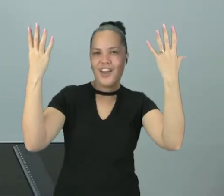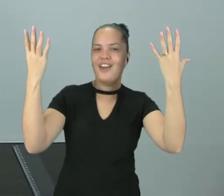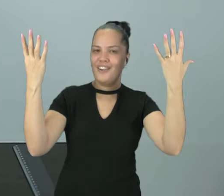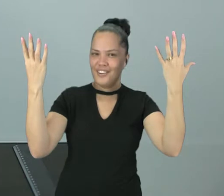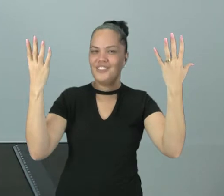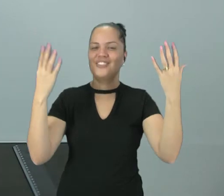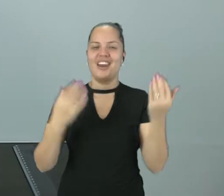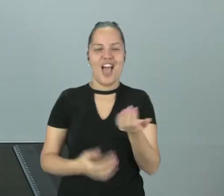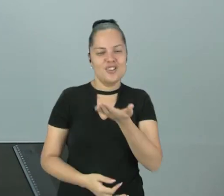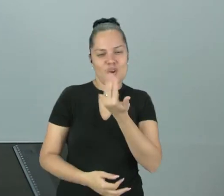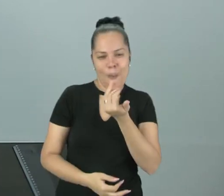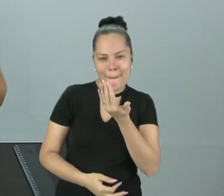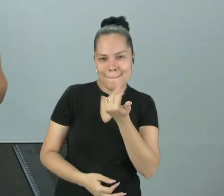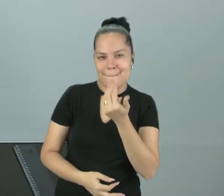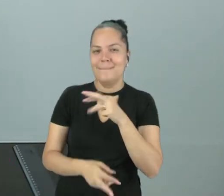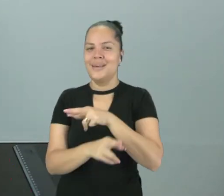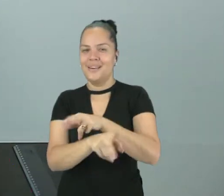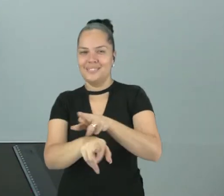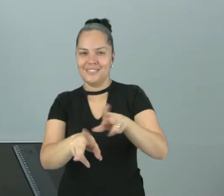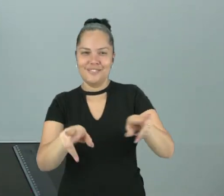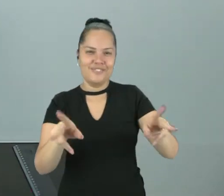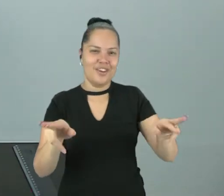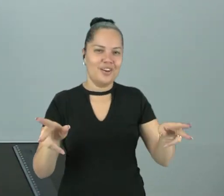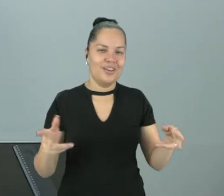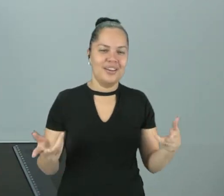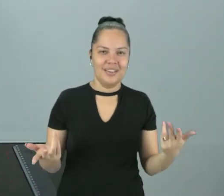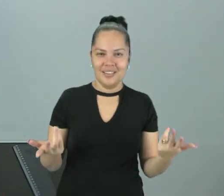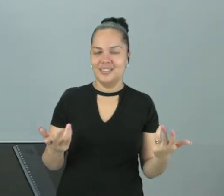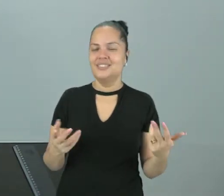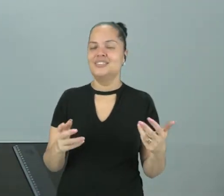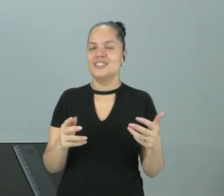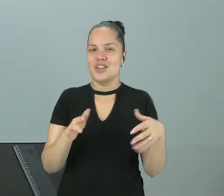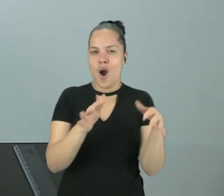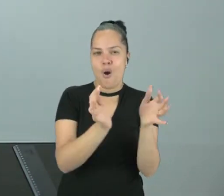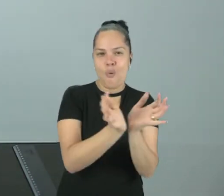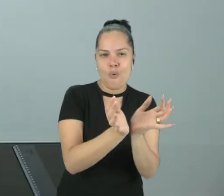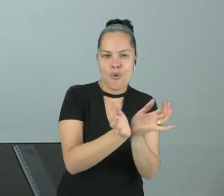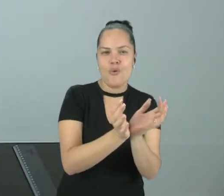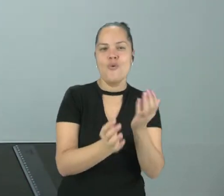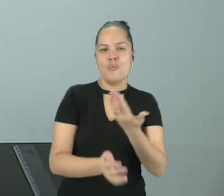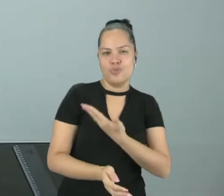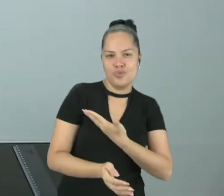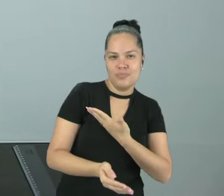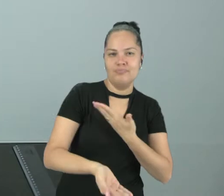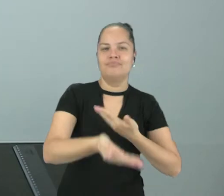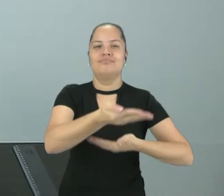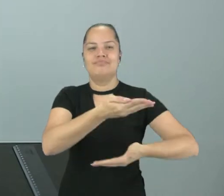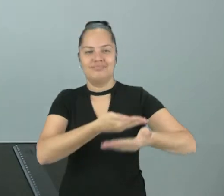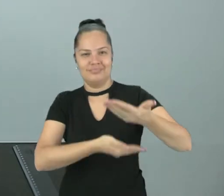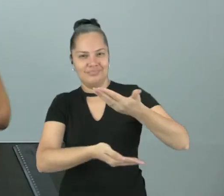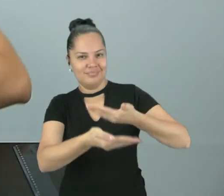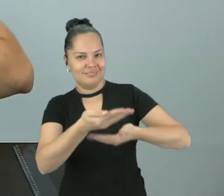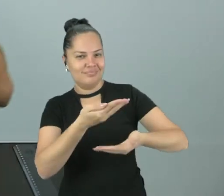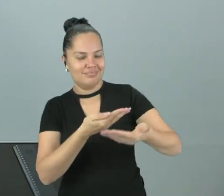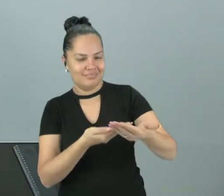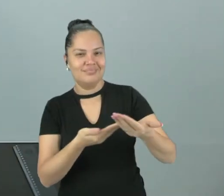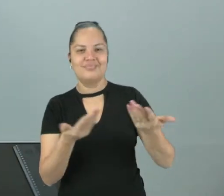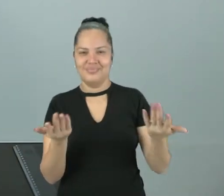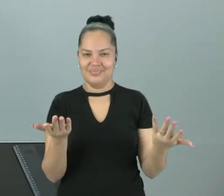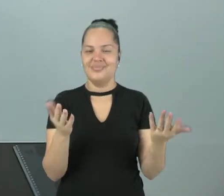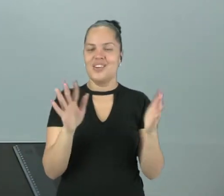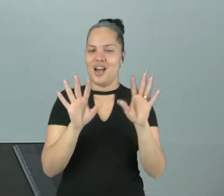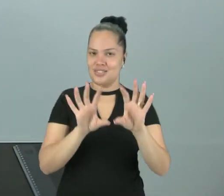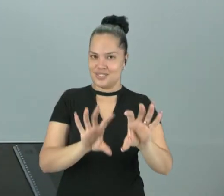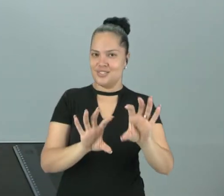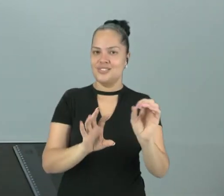que o foco é a comida as comidas típicas que o foco é ali a reunião de colegas de amigos né em